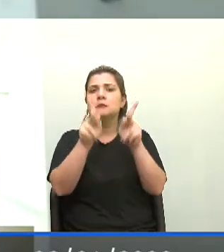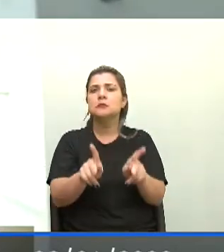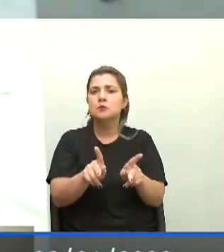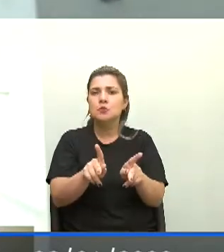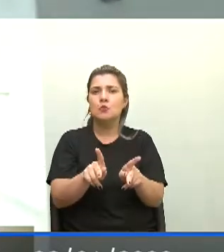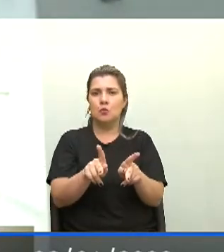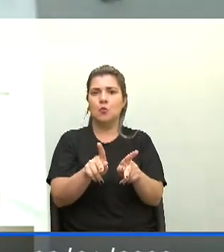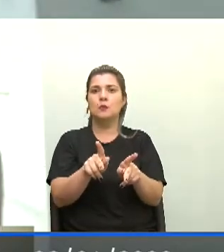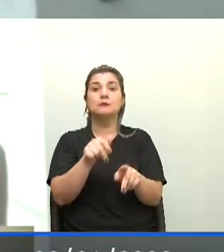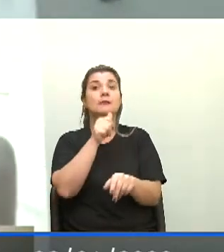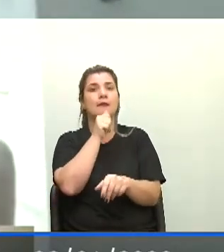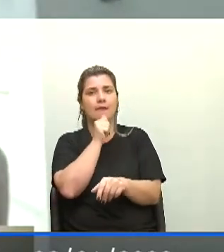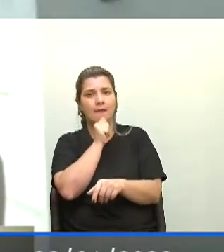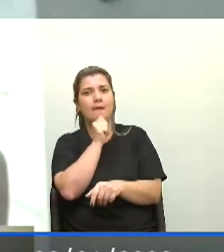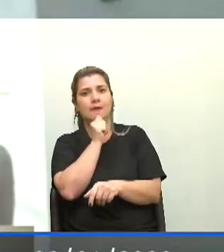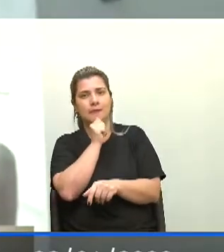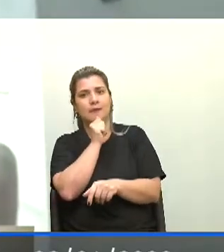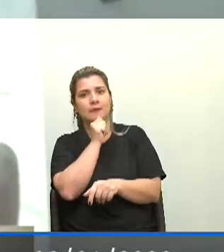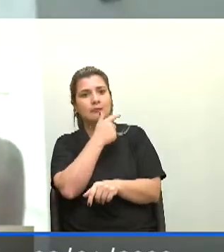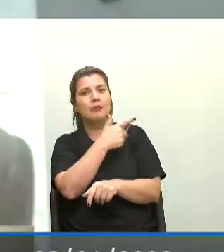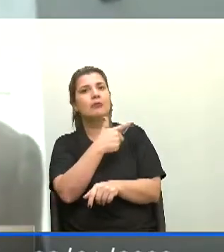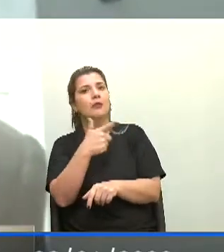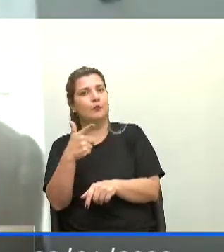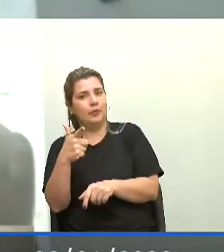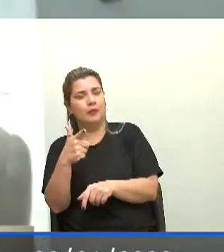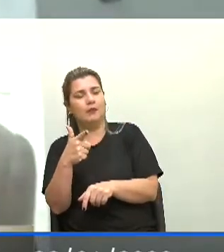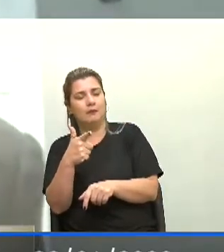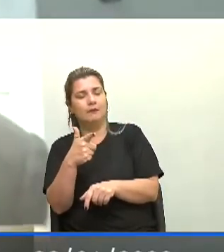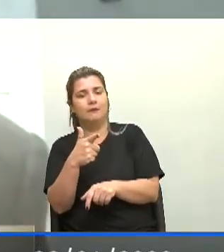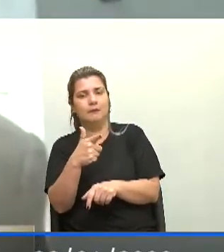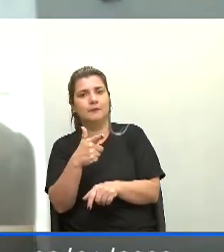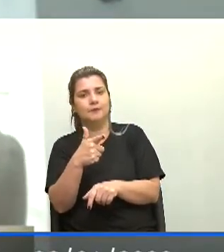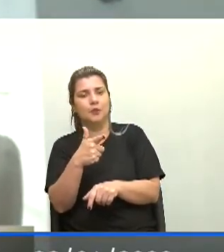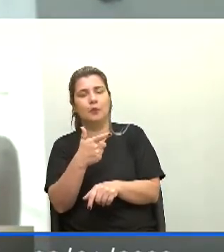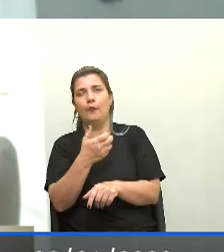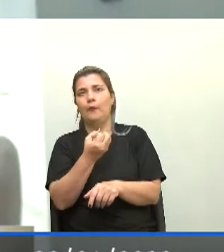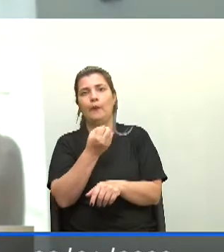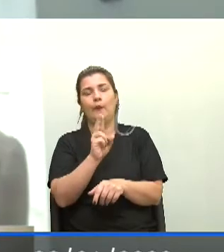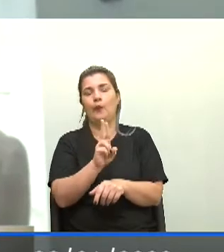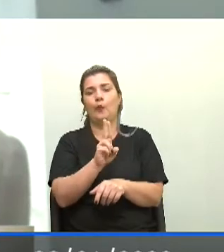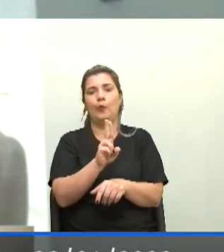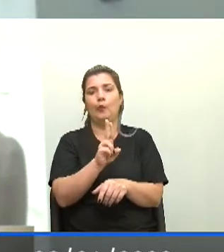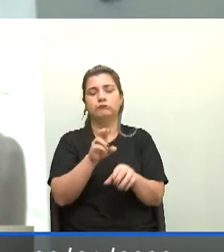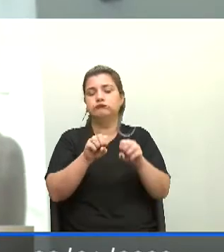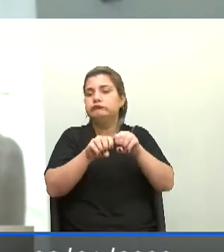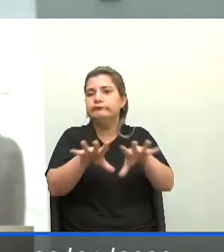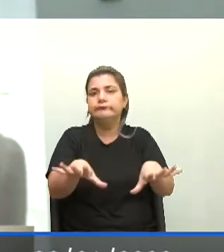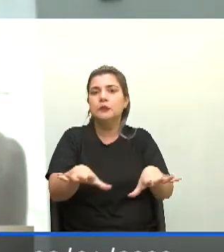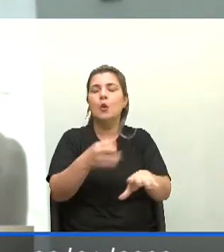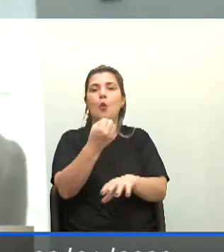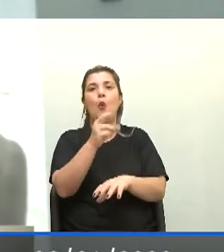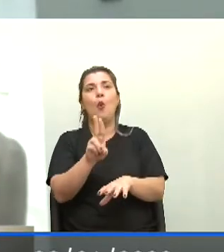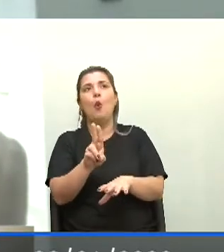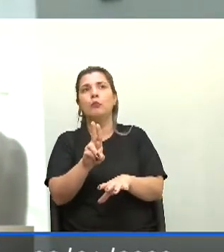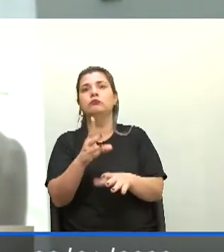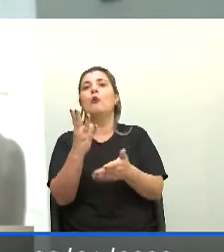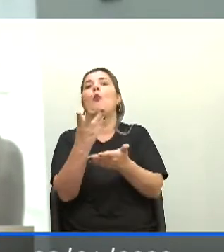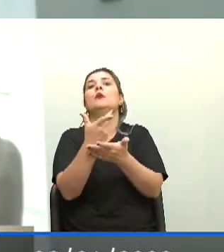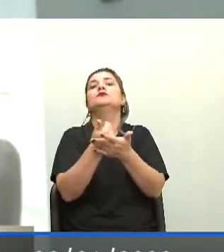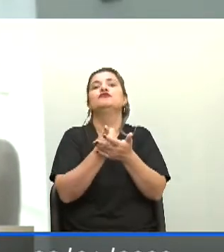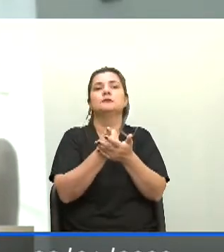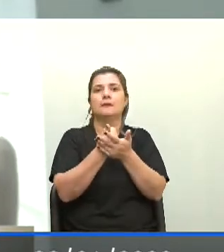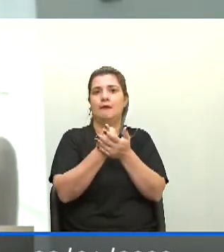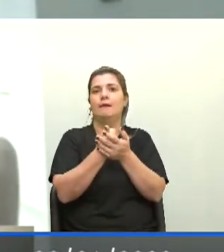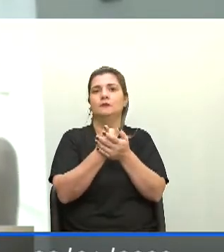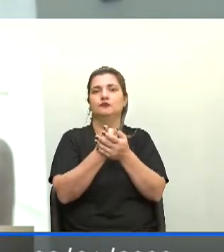que ainda, principalmente nas regiões que não tem o surto ou não tem uma quantidade de casos grandes ou do dia a